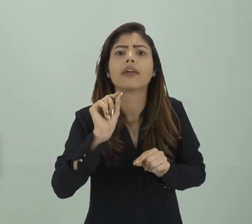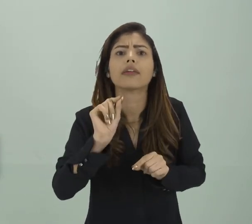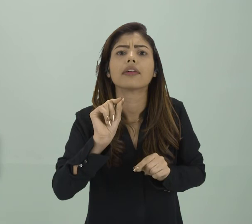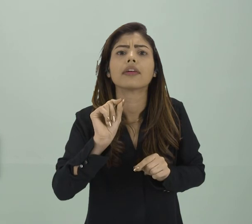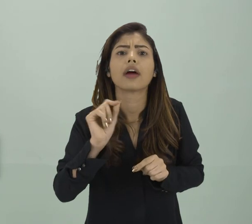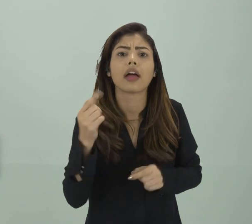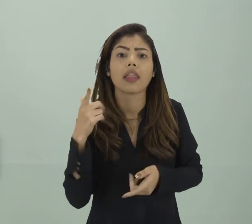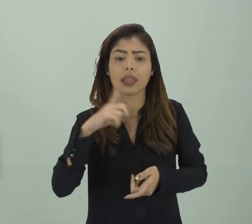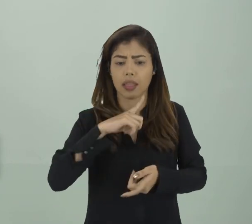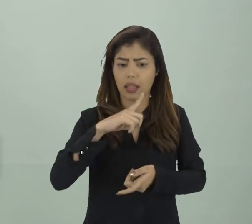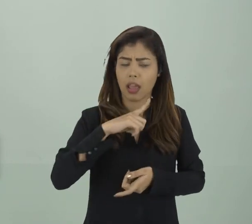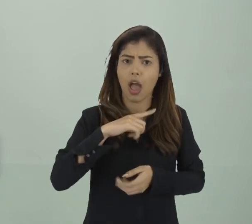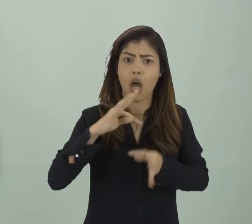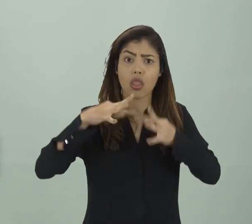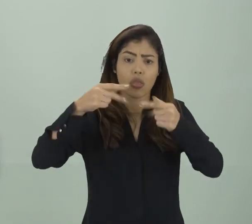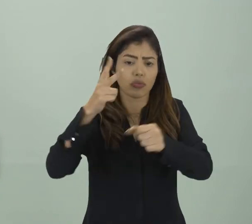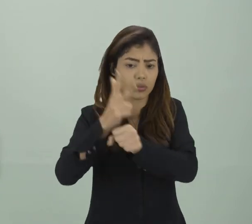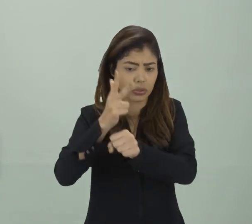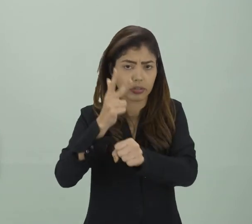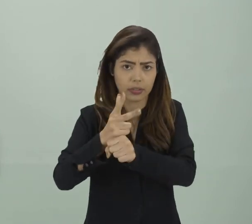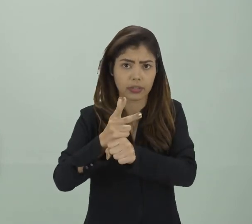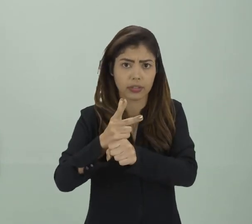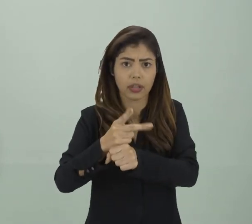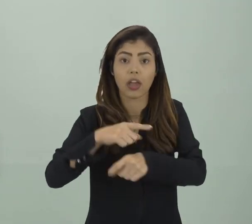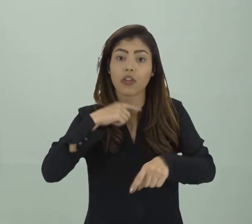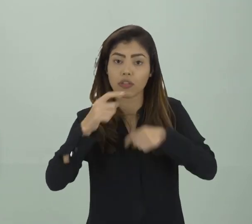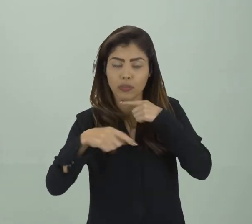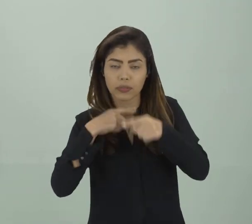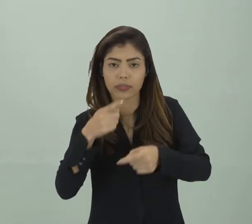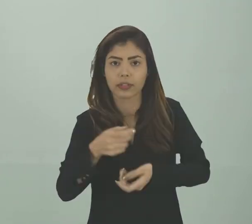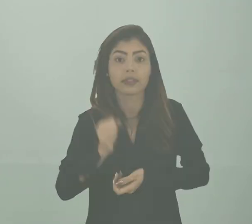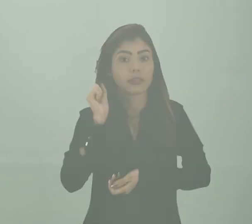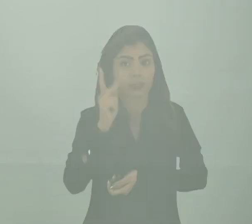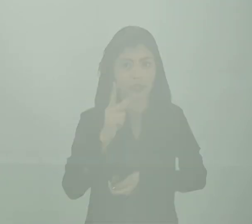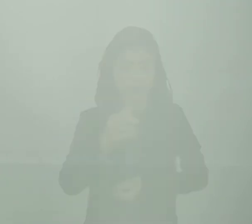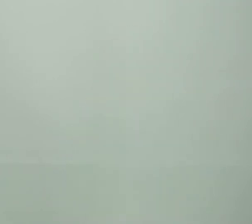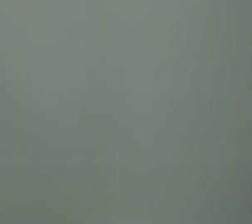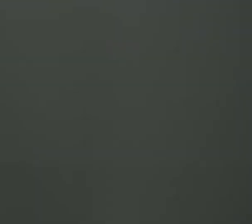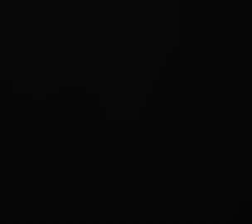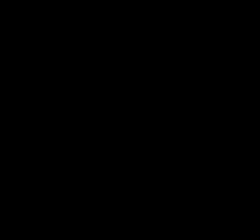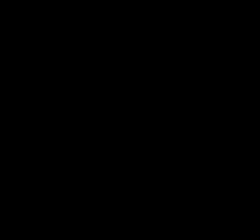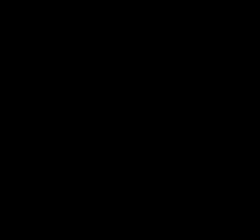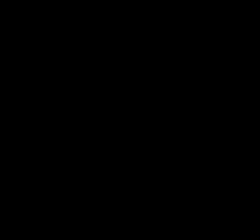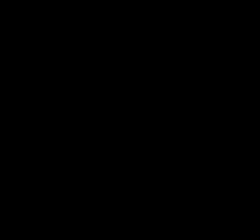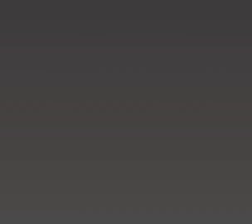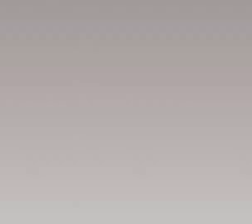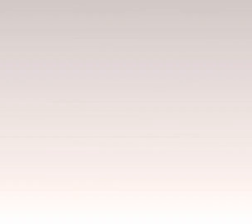consultar todos os vídeos, tá? Para tirar suas dúvidas, ok? Um abraço.